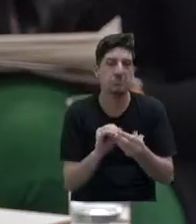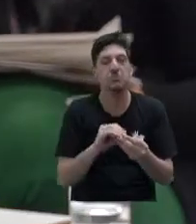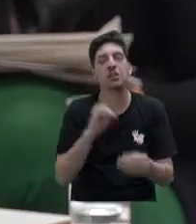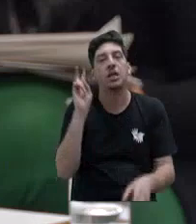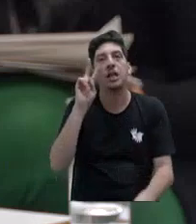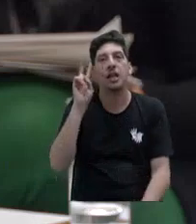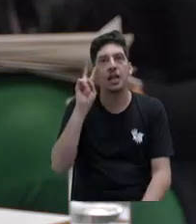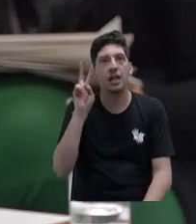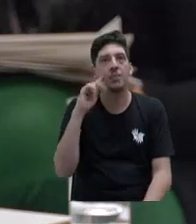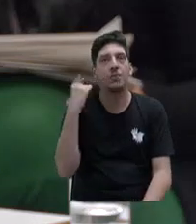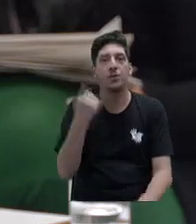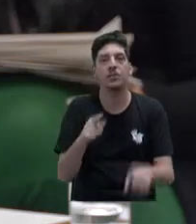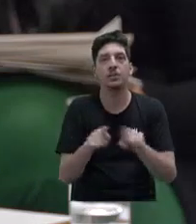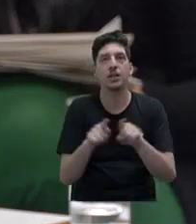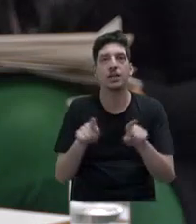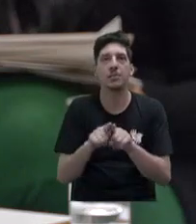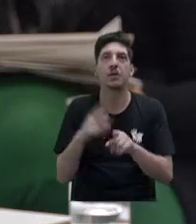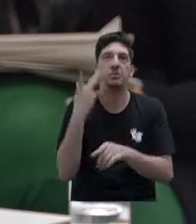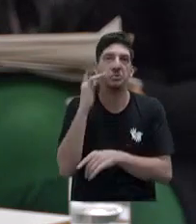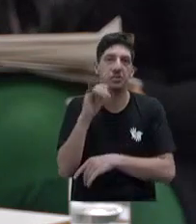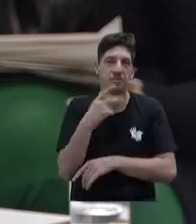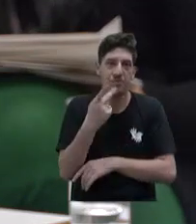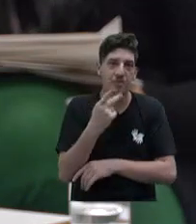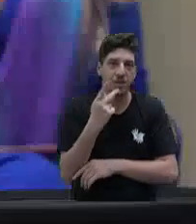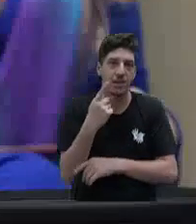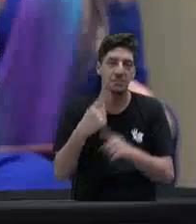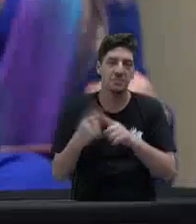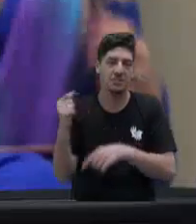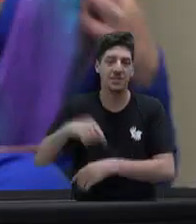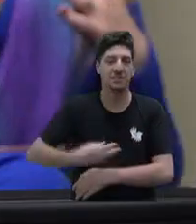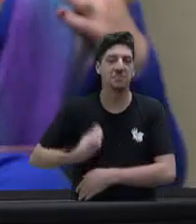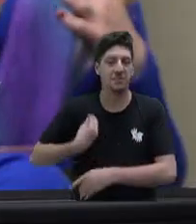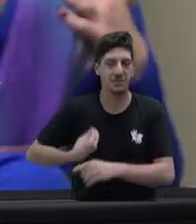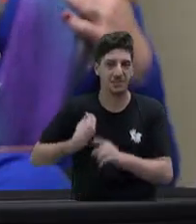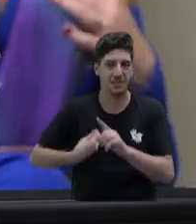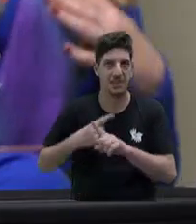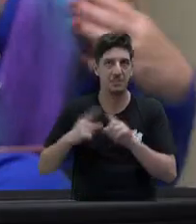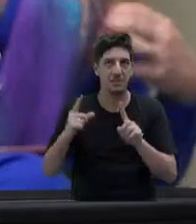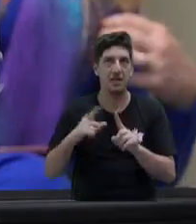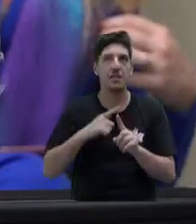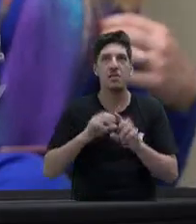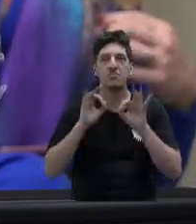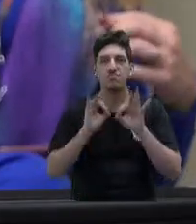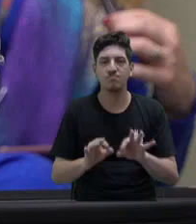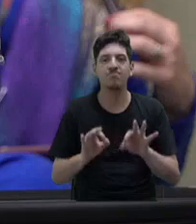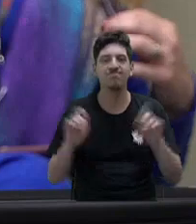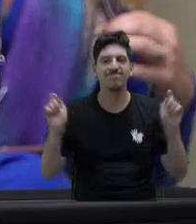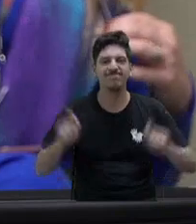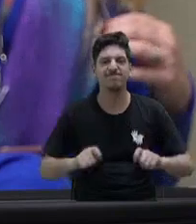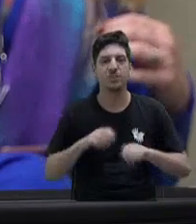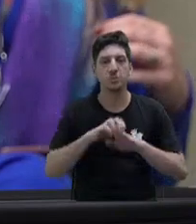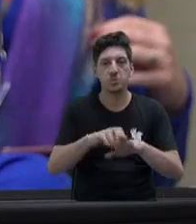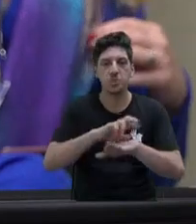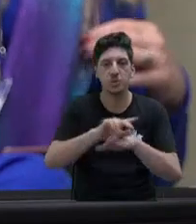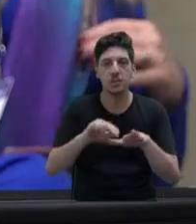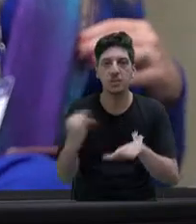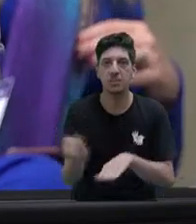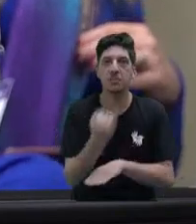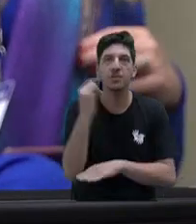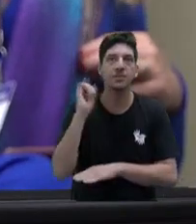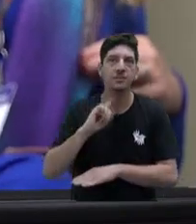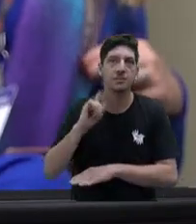aqui também que nós temos, não sei se foi falado aqui quando eu não estava aqui, nós temos também um potencial de turismo importante aqui em Minas